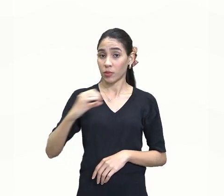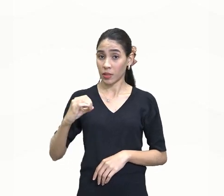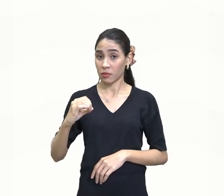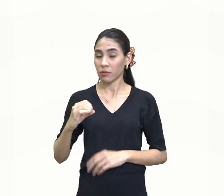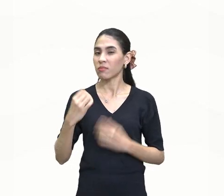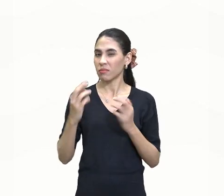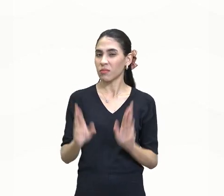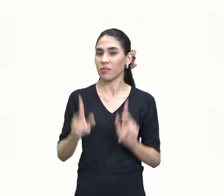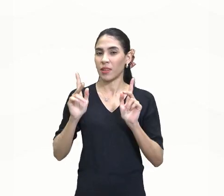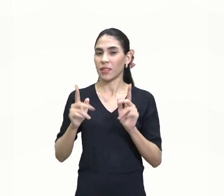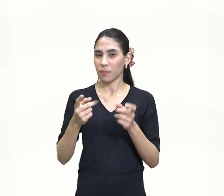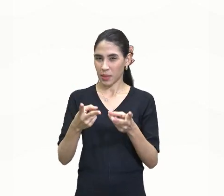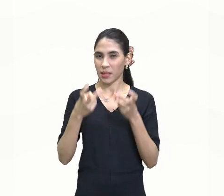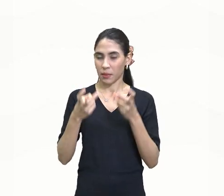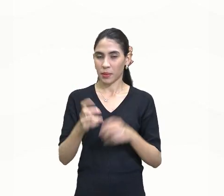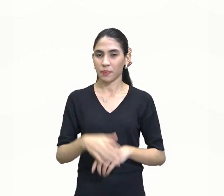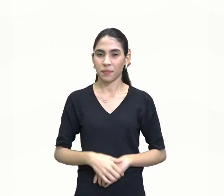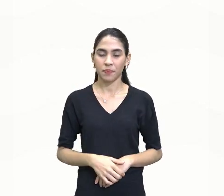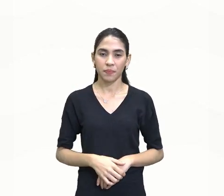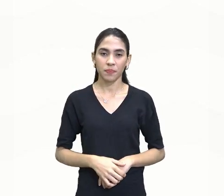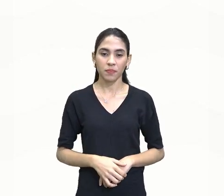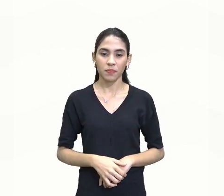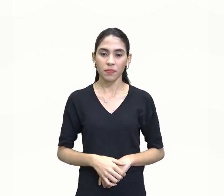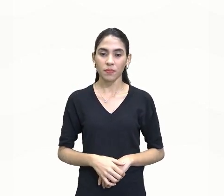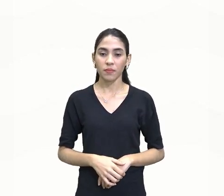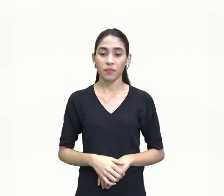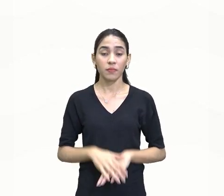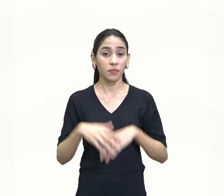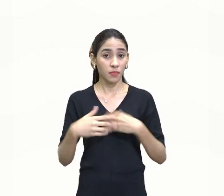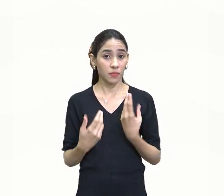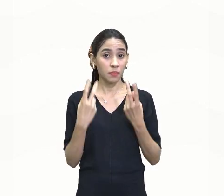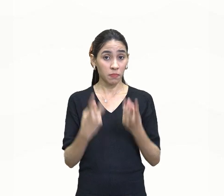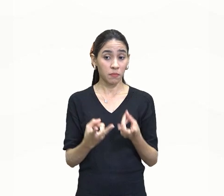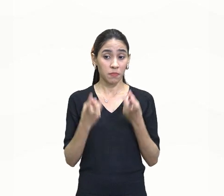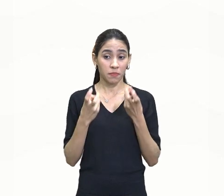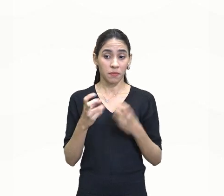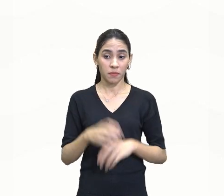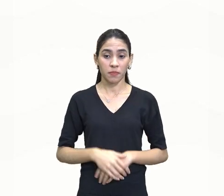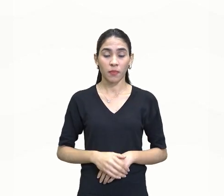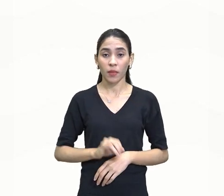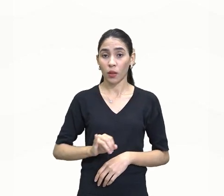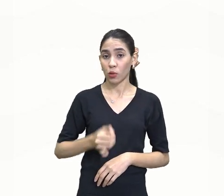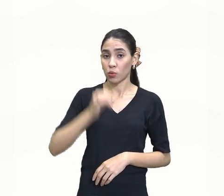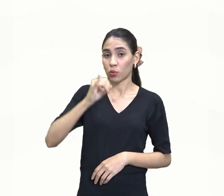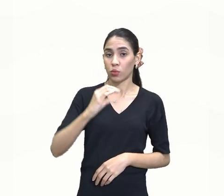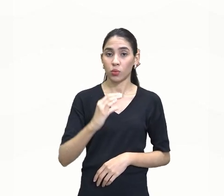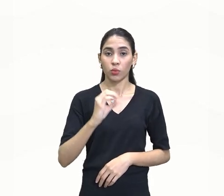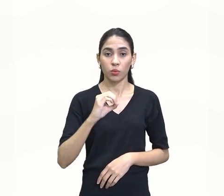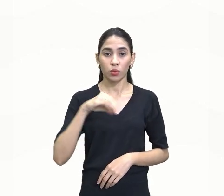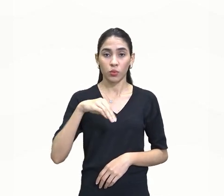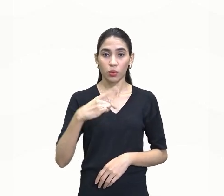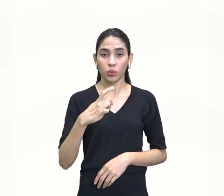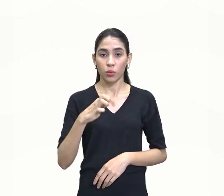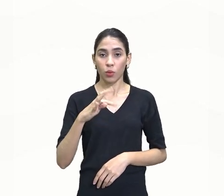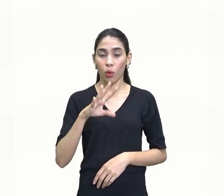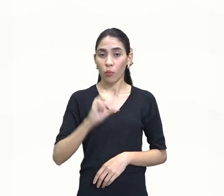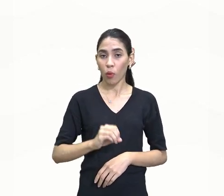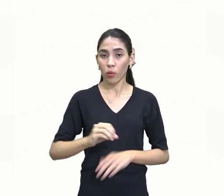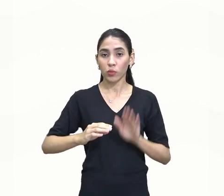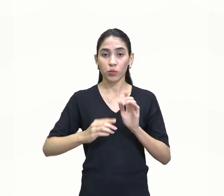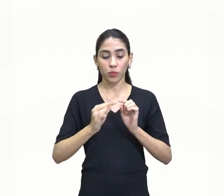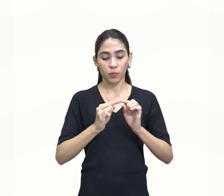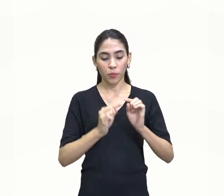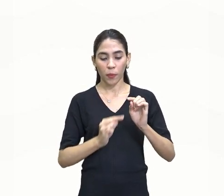Olha a diferença, tá? Então, observem que os juros compostos, o crescimento, ele